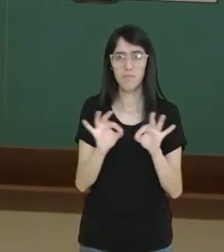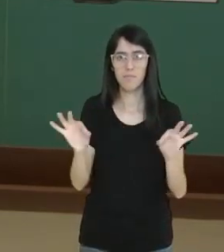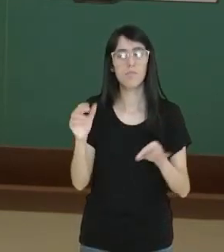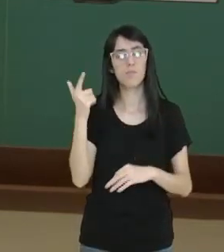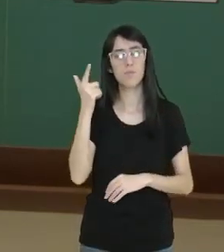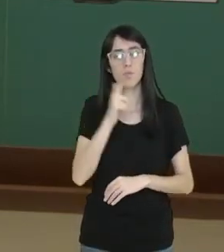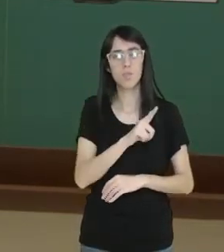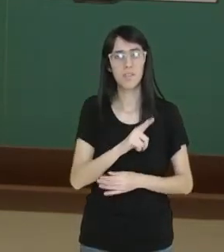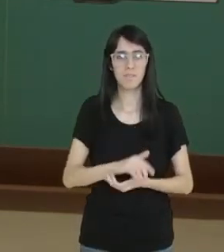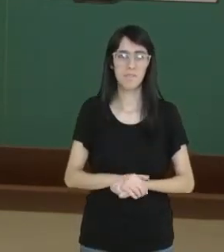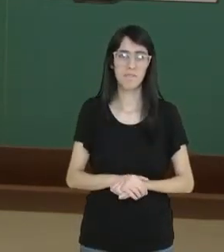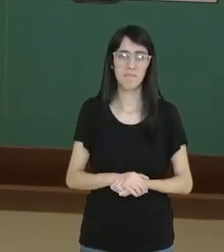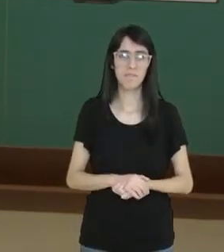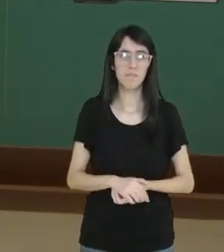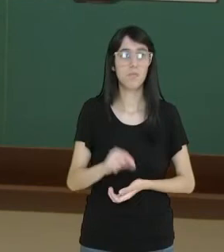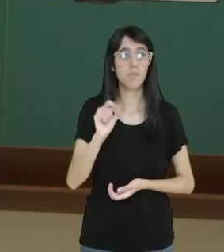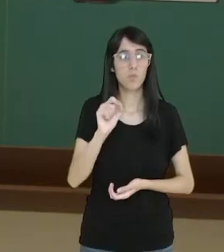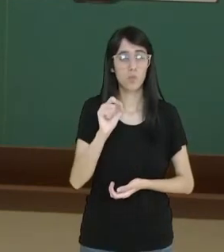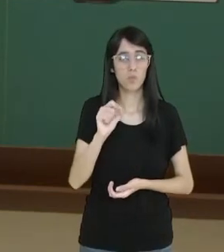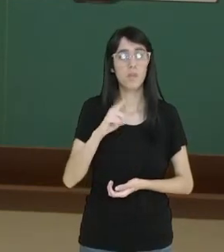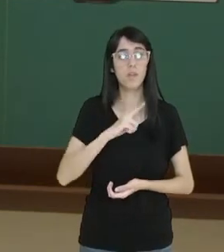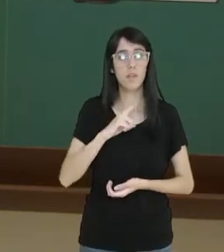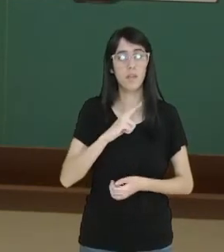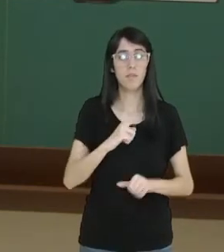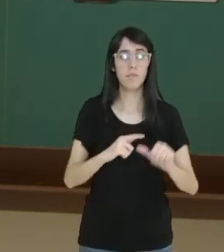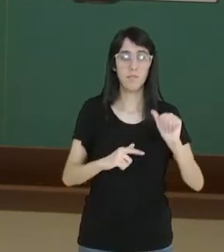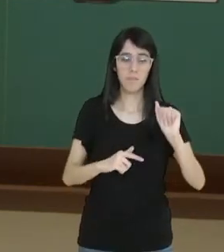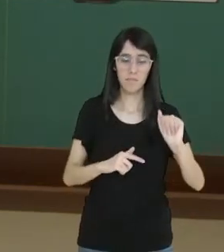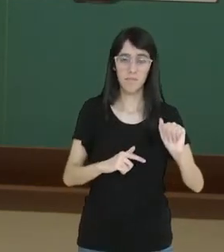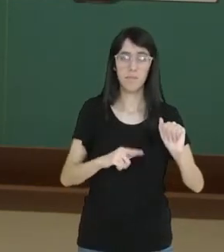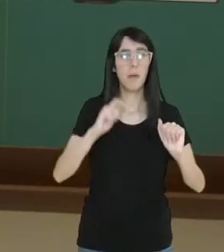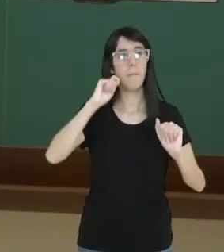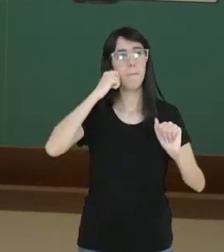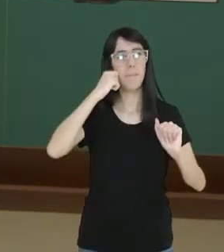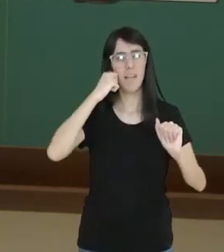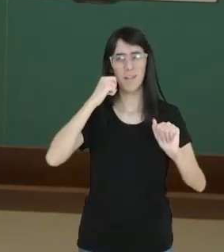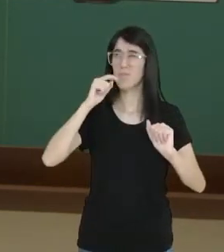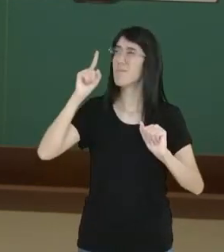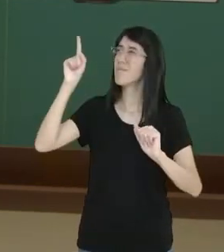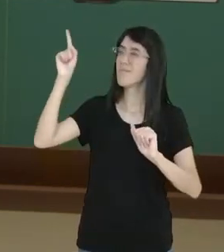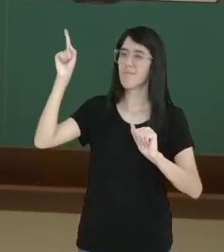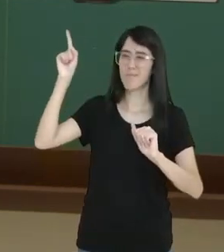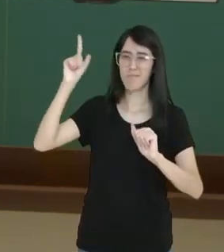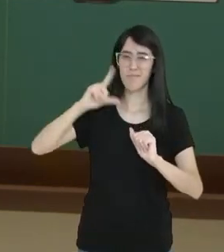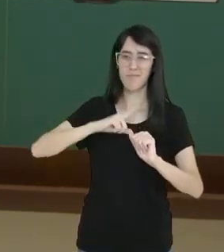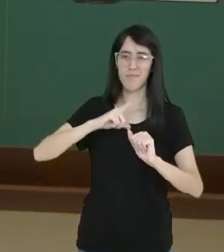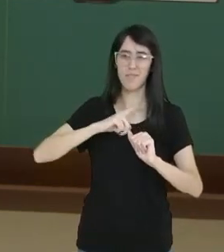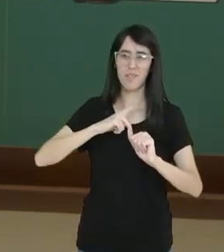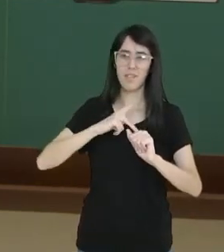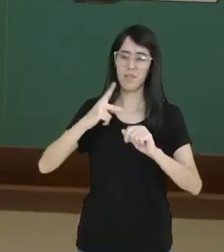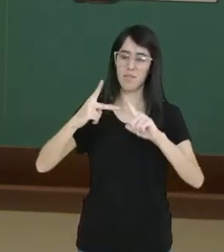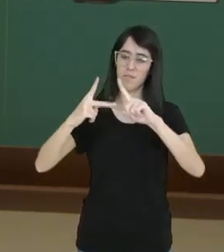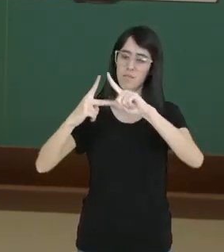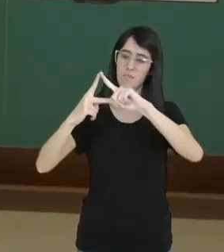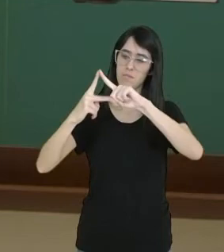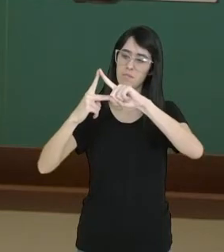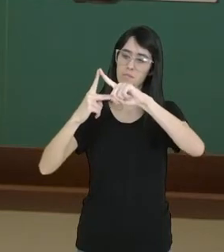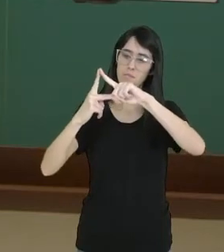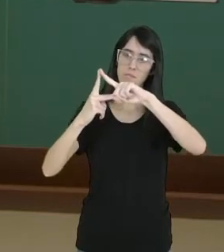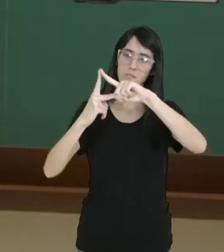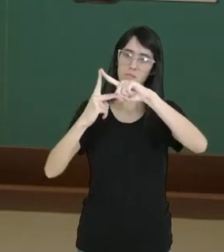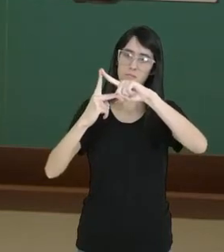picos, que, de novo, é a hipotenusa desse triângulo preto aqui, ó. Então, essa distância é d ao quadrado igual a 900 ao